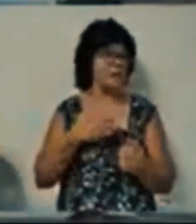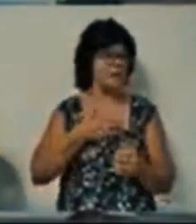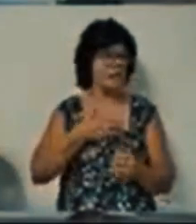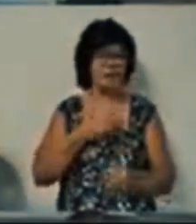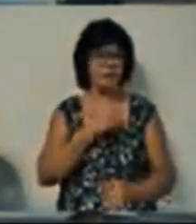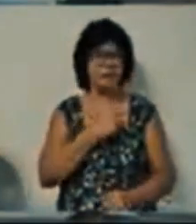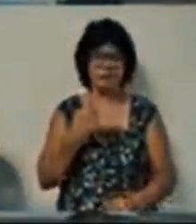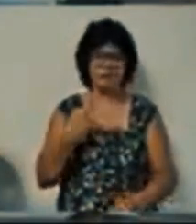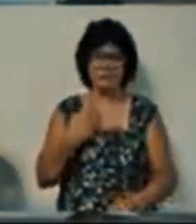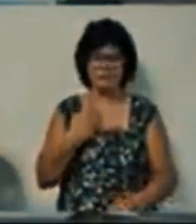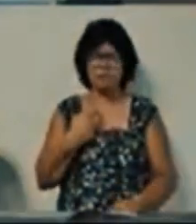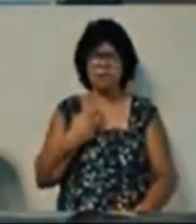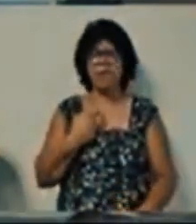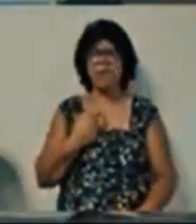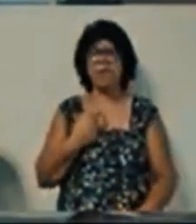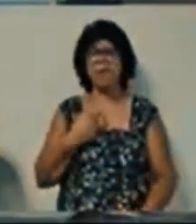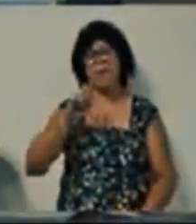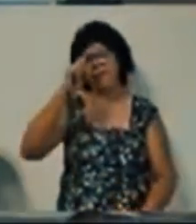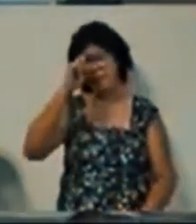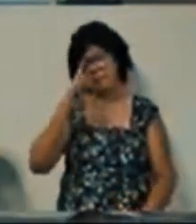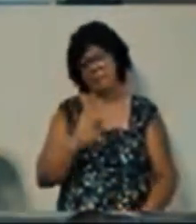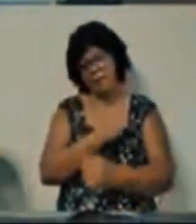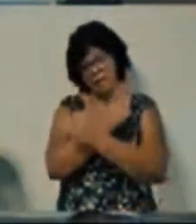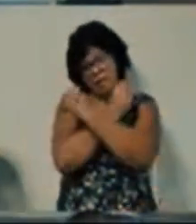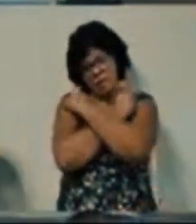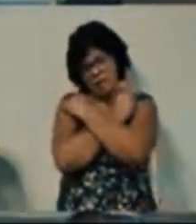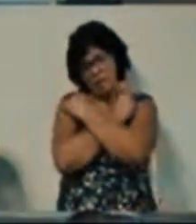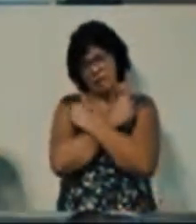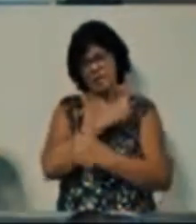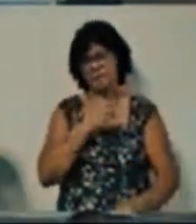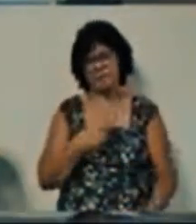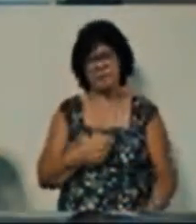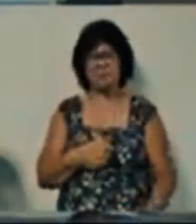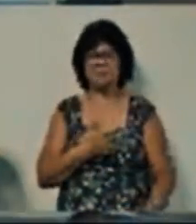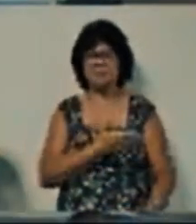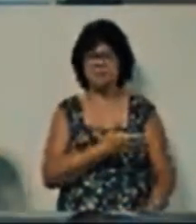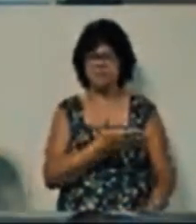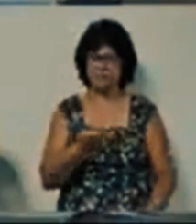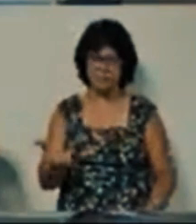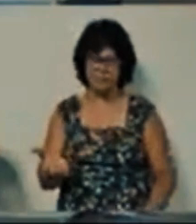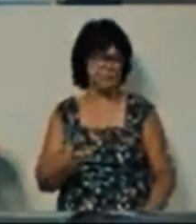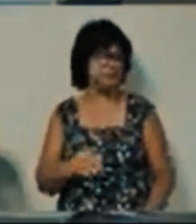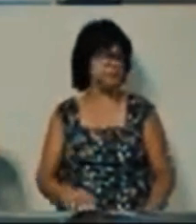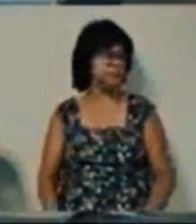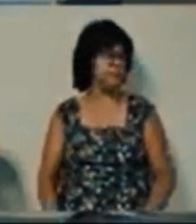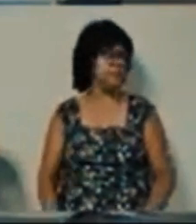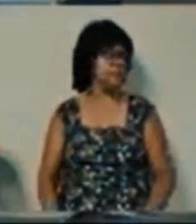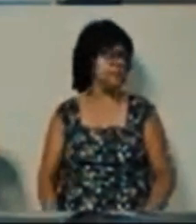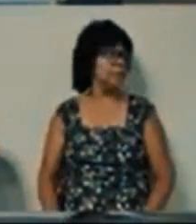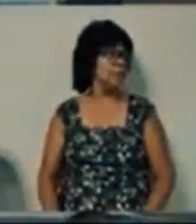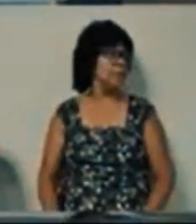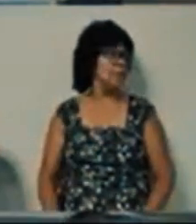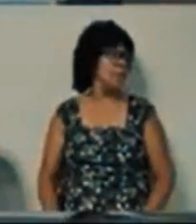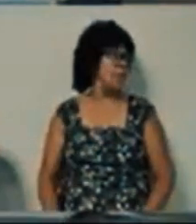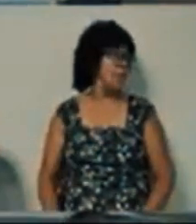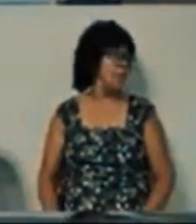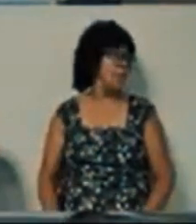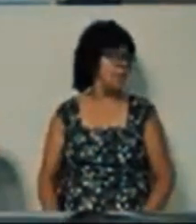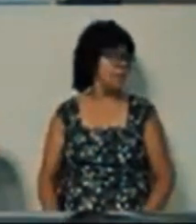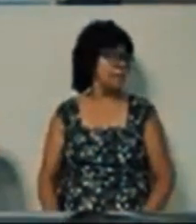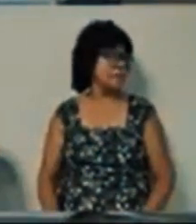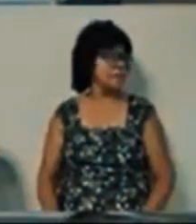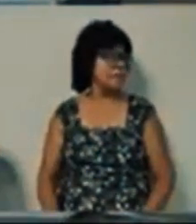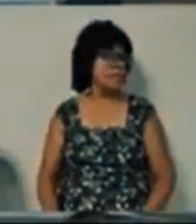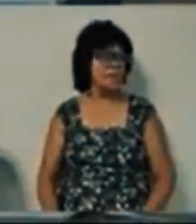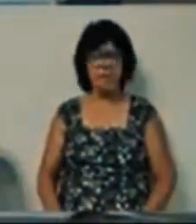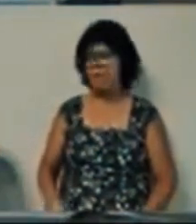Sérgio Melchior, que tem muito estima ao Senhor, e também do nosso coordenador, pastor Juari José Carles, coordenador discipulado.